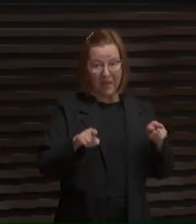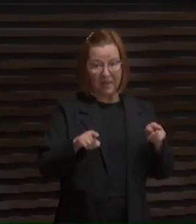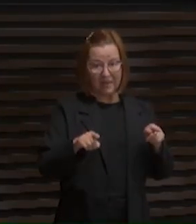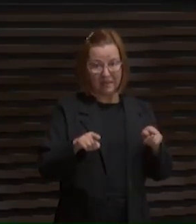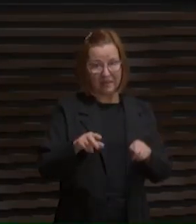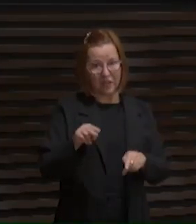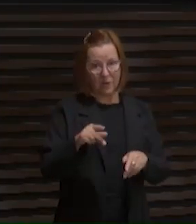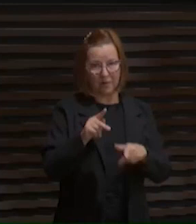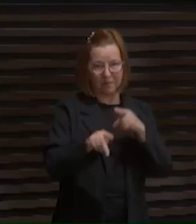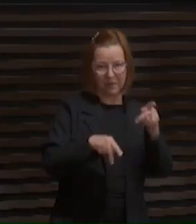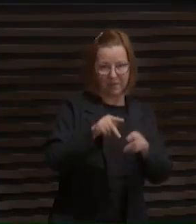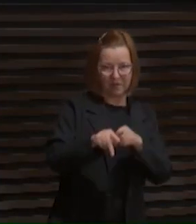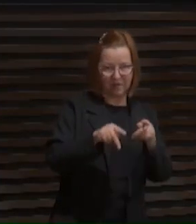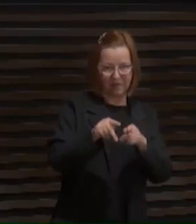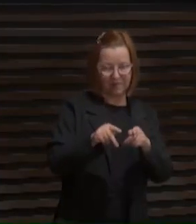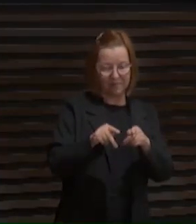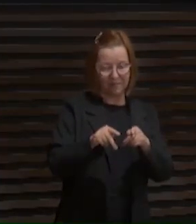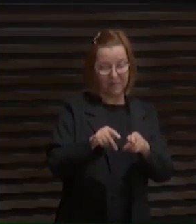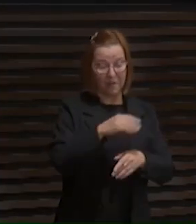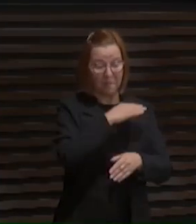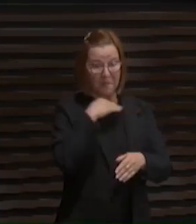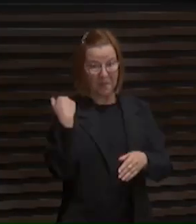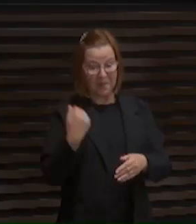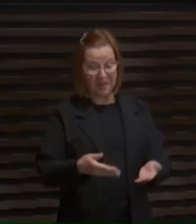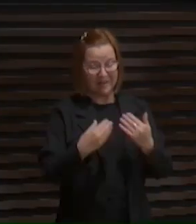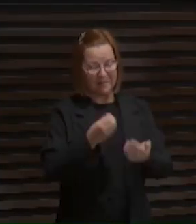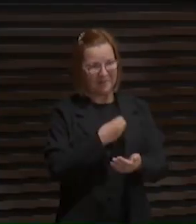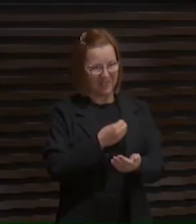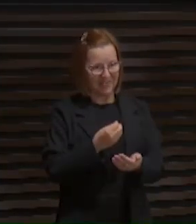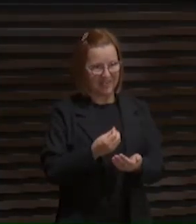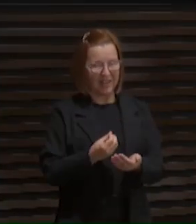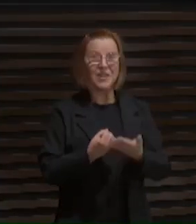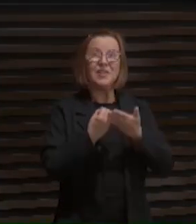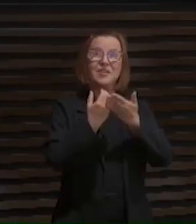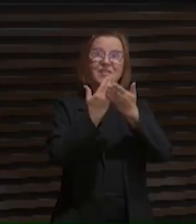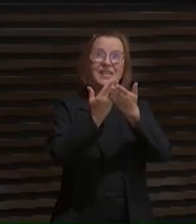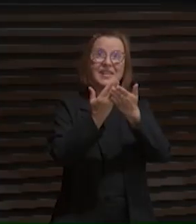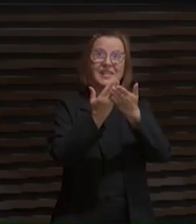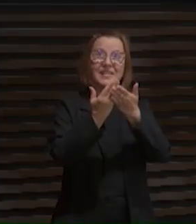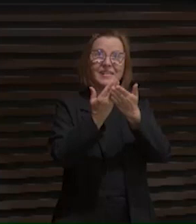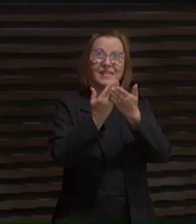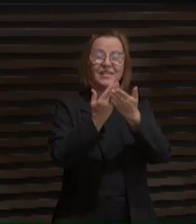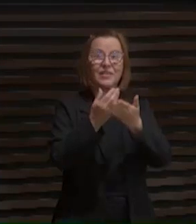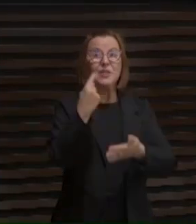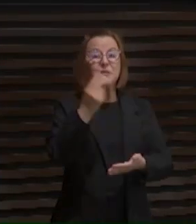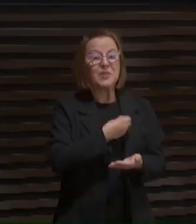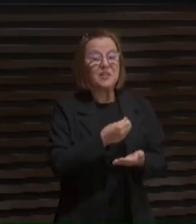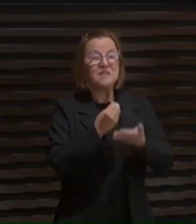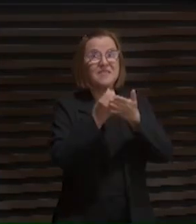como pessoas que passaram da morte para a vida, ofereçam a si mesmos a Deus